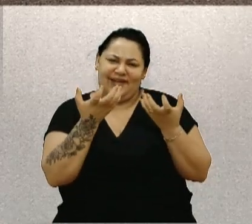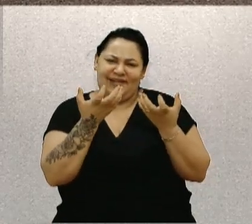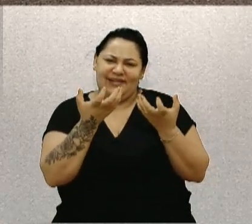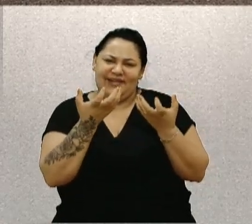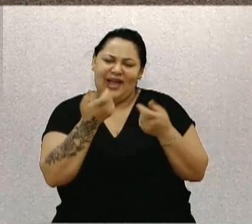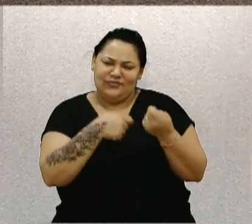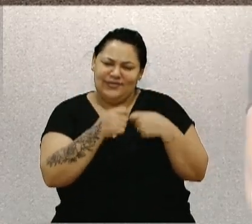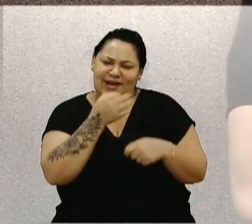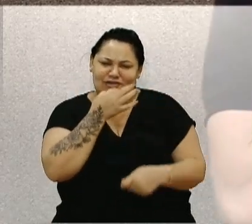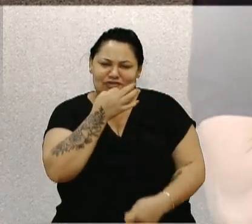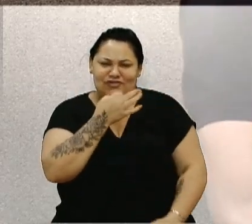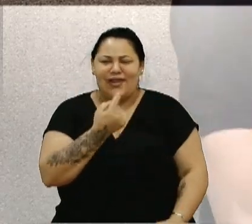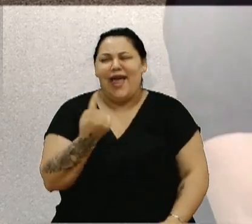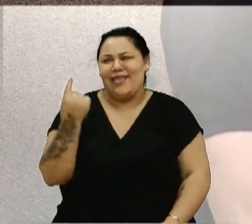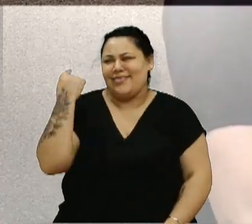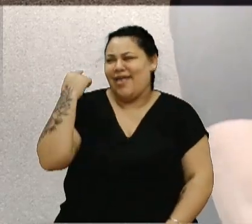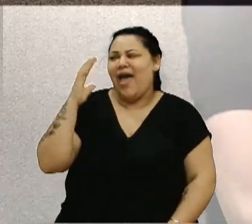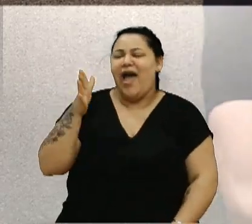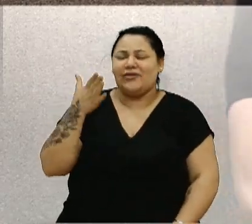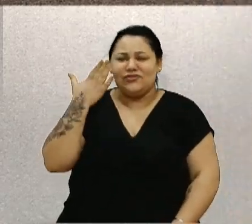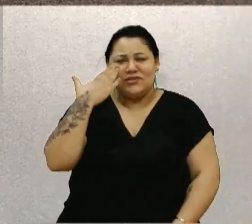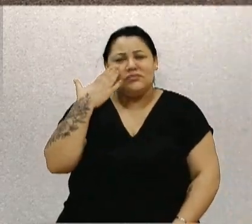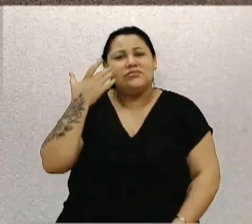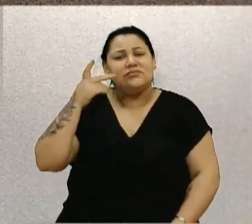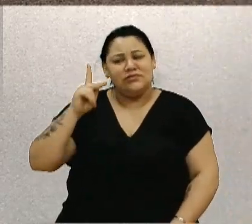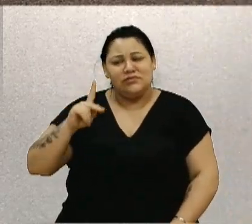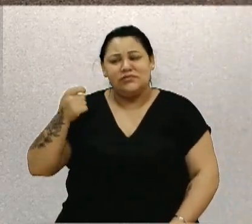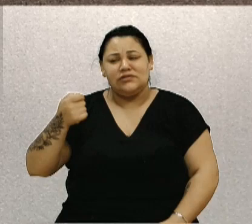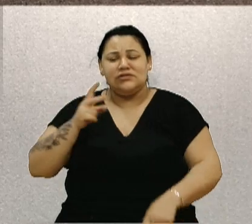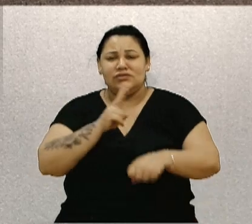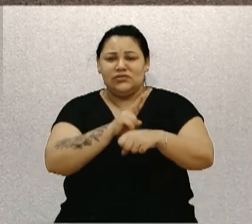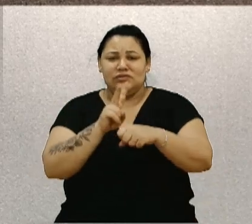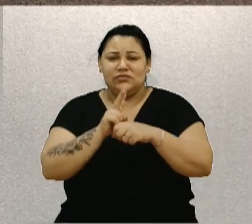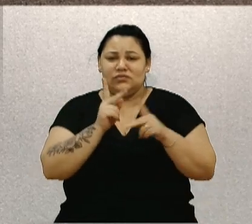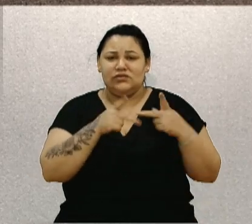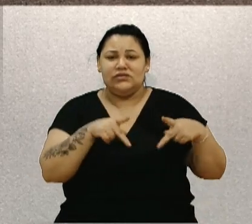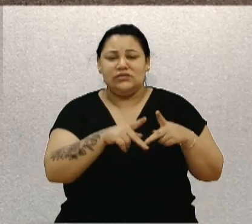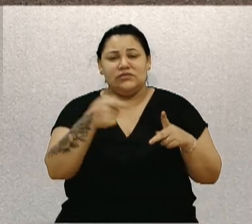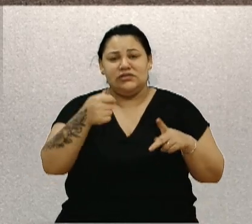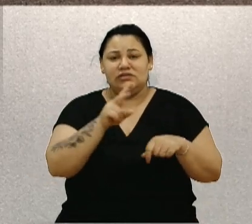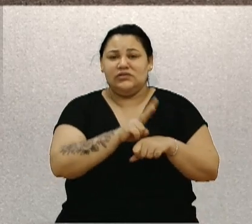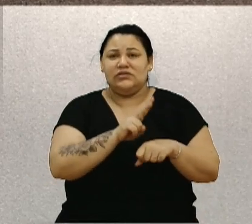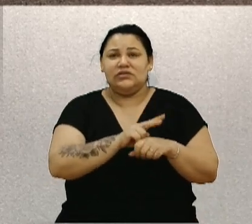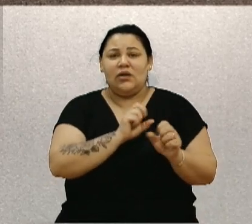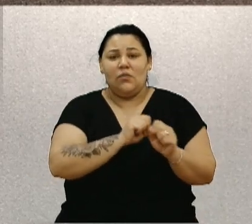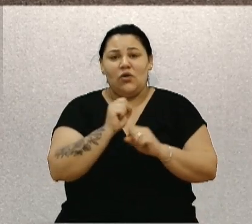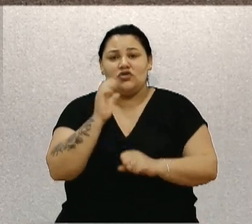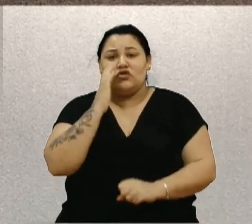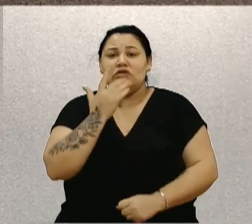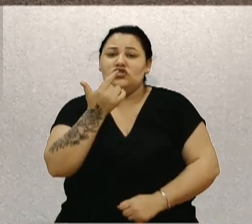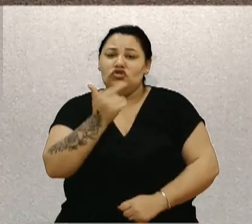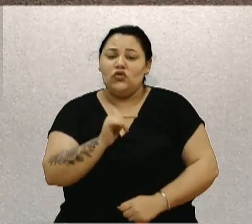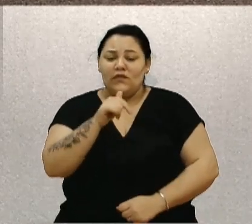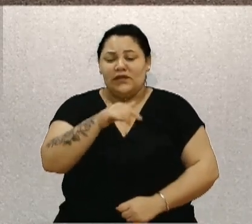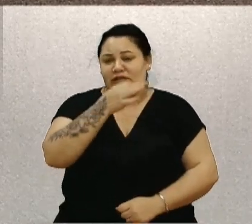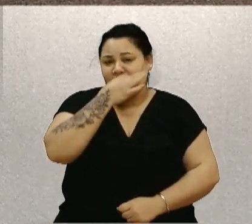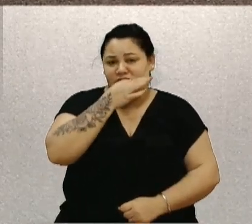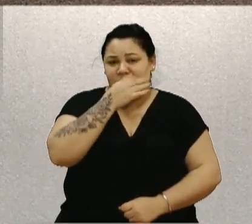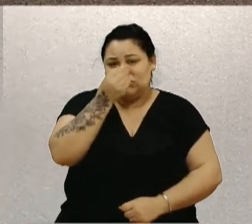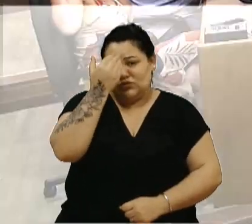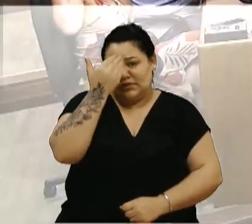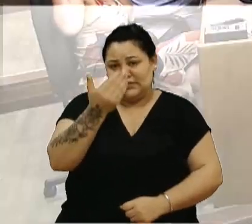deu um rombo lá atrás. O pessoal tem que ter cuidado, né? A população tem que ter cuidado que pode se repetir a história novamente em Caxias do Sul. Muito